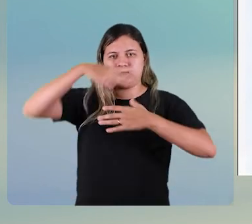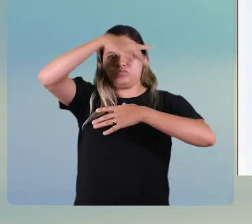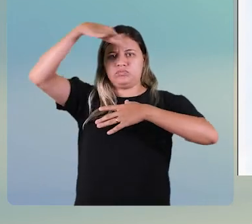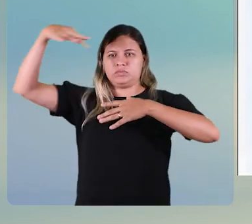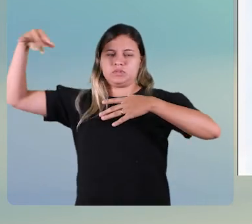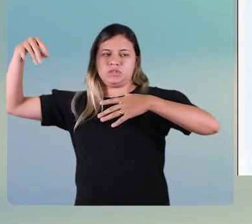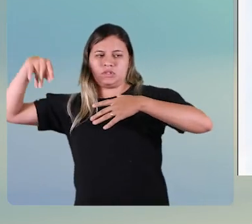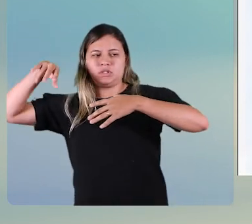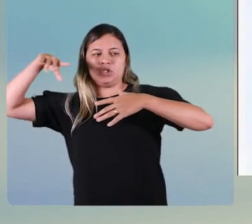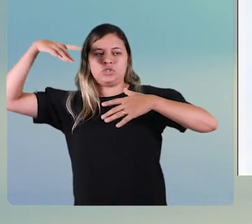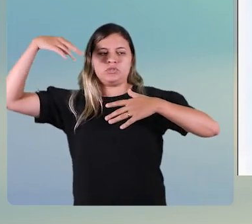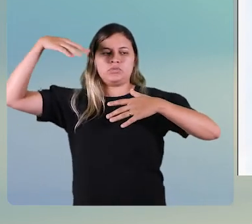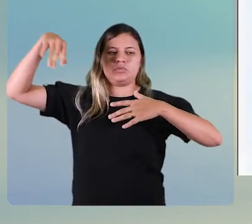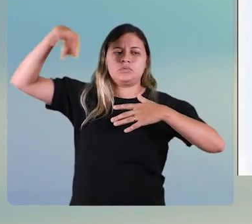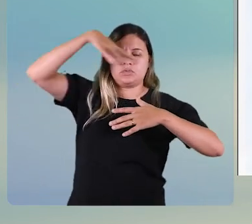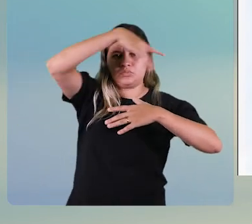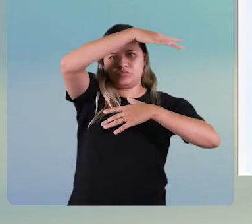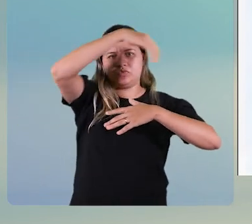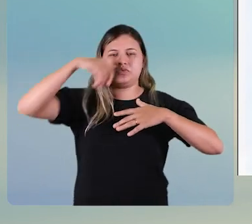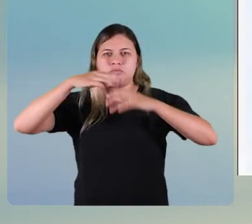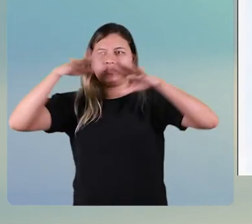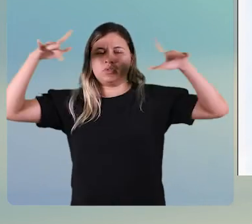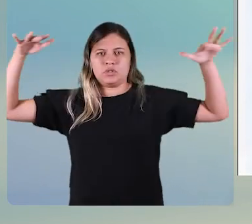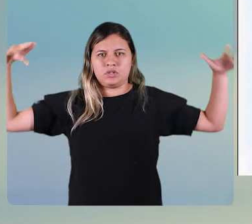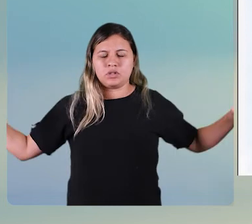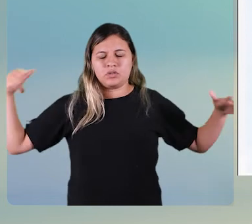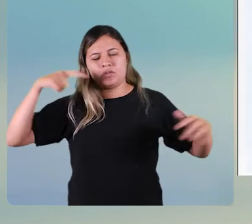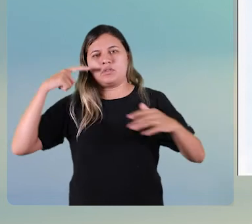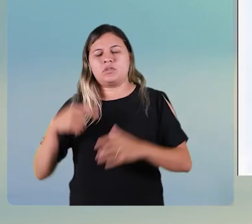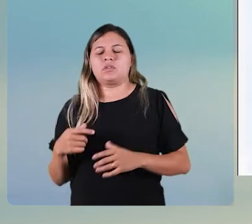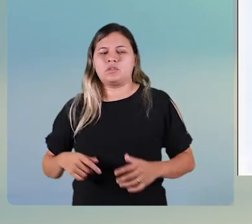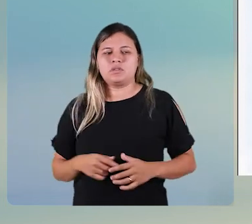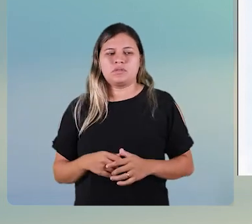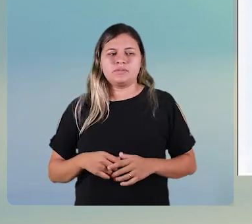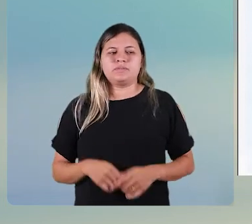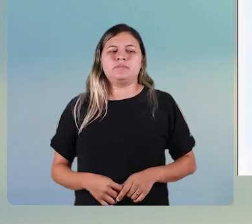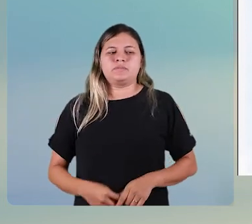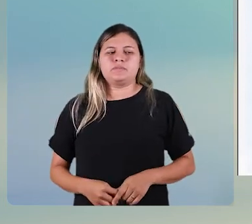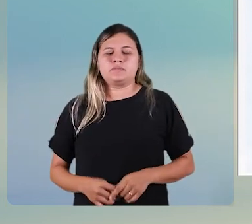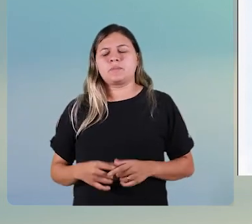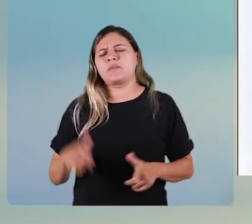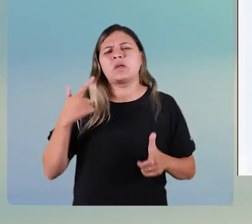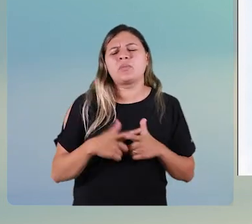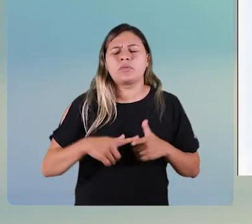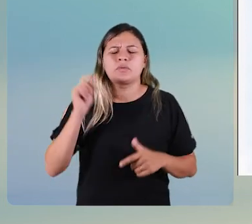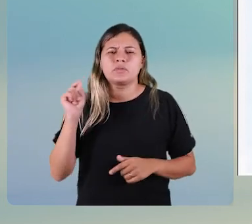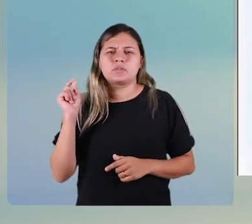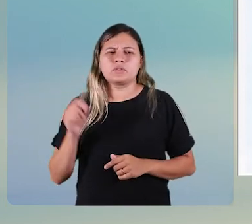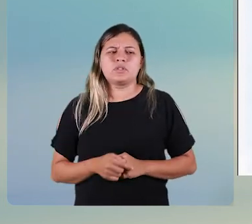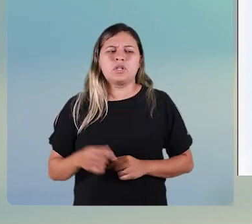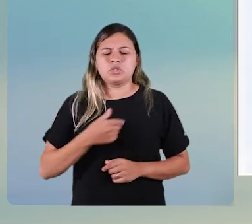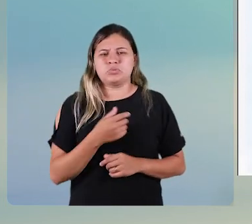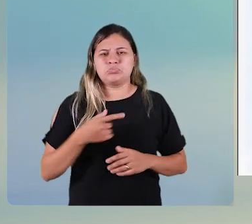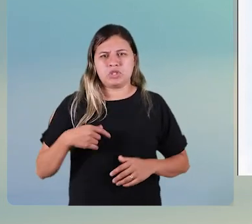movimentar as pás da turbina vão ser descartados para a água líquida ser reutilizada. Qual o problema disso? É que quando